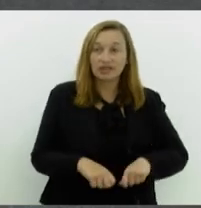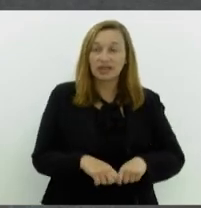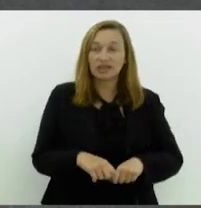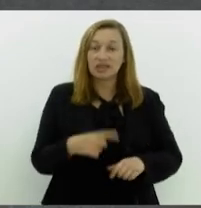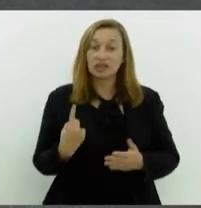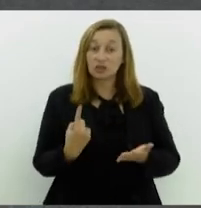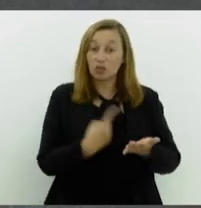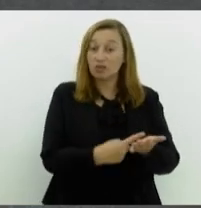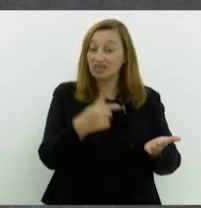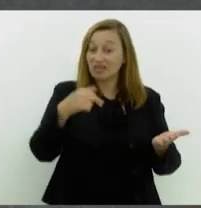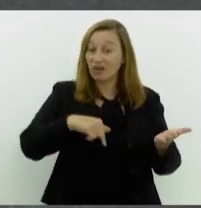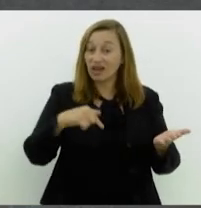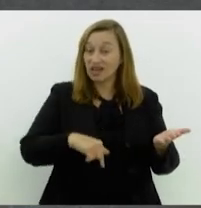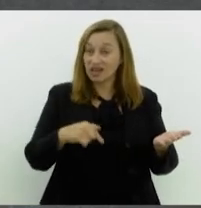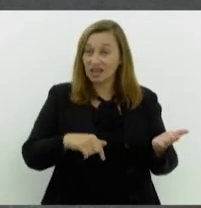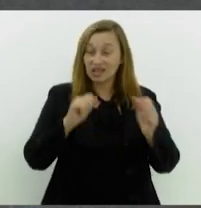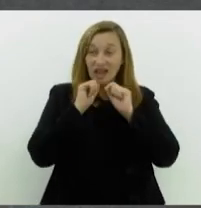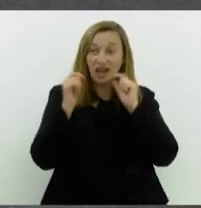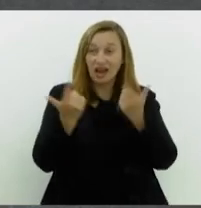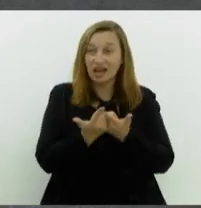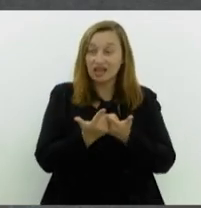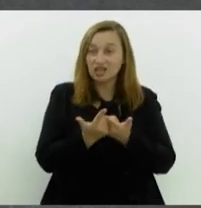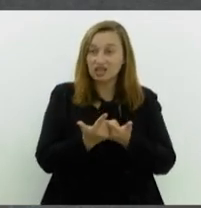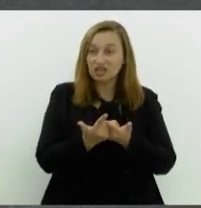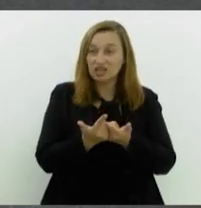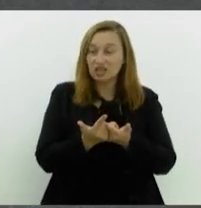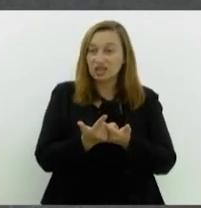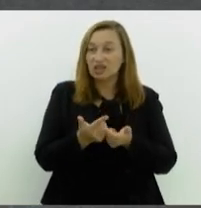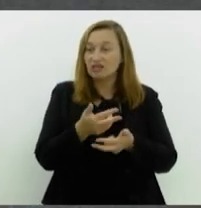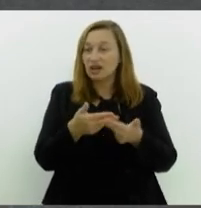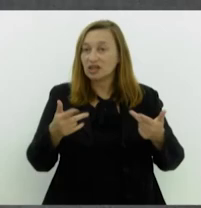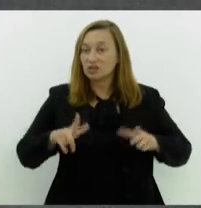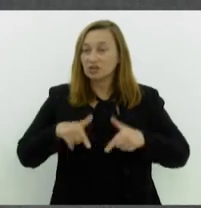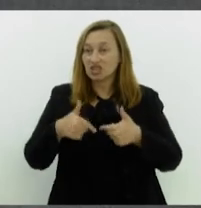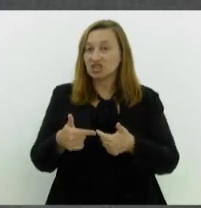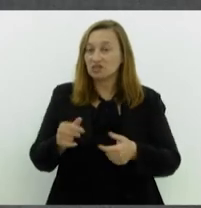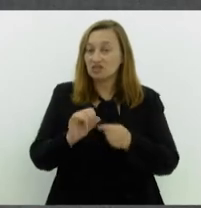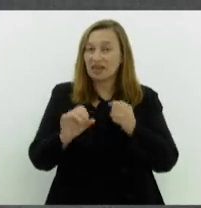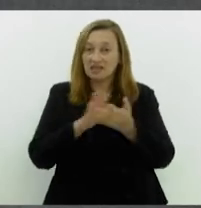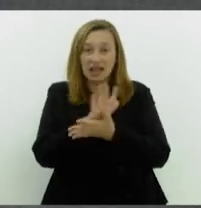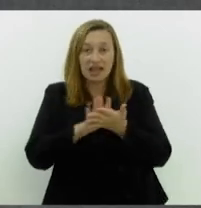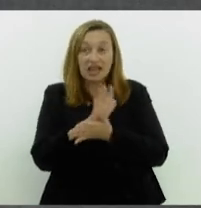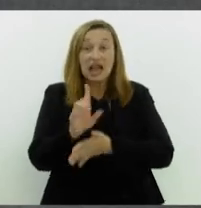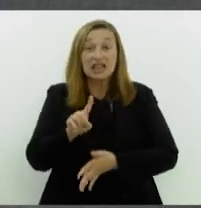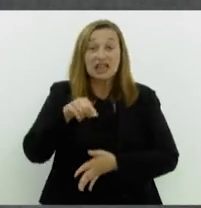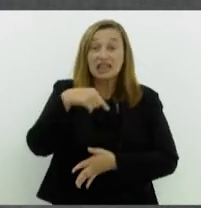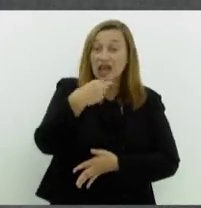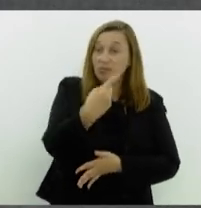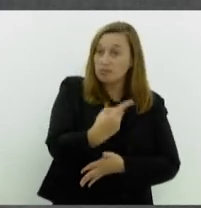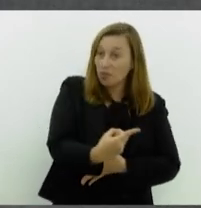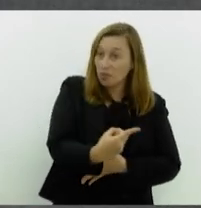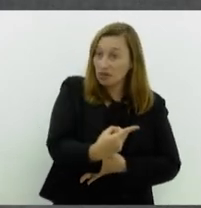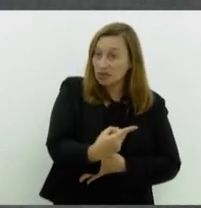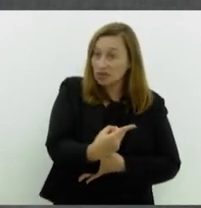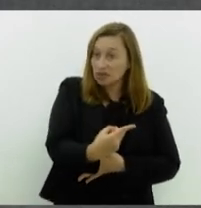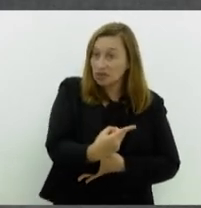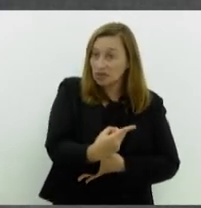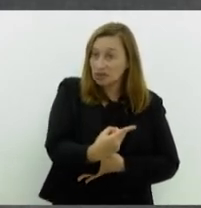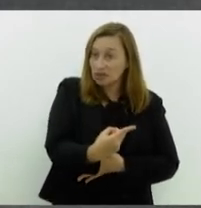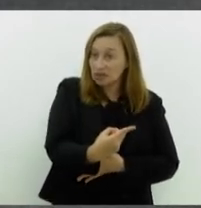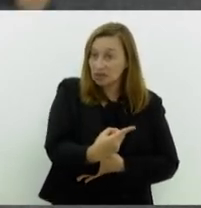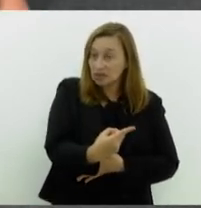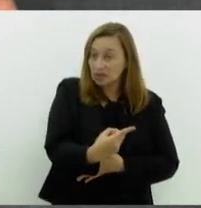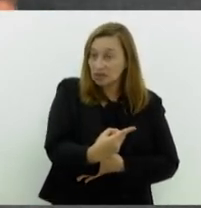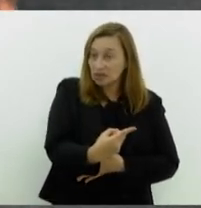Assembleia a tomar certas medidas e não tomou. Depois, ela negligenciou com a